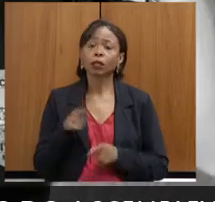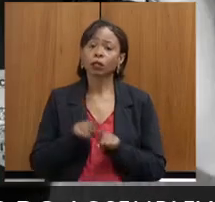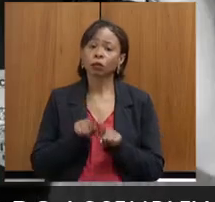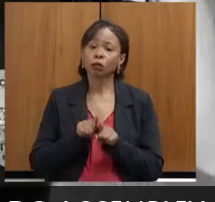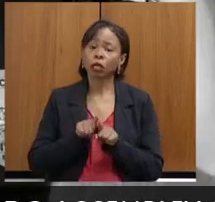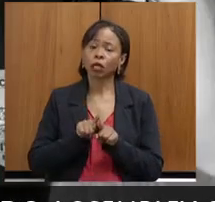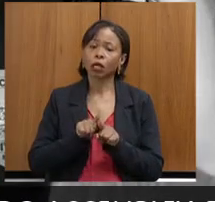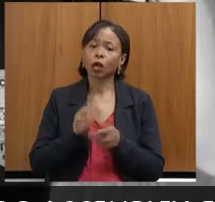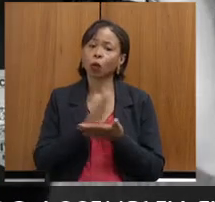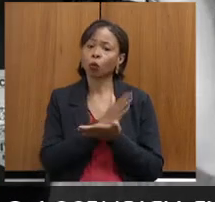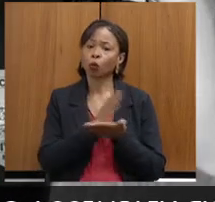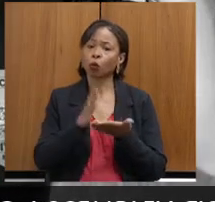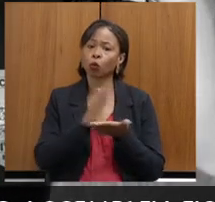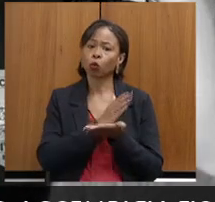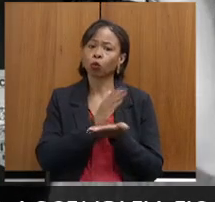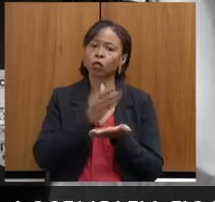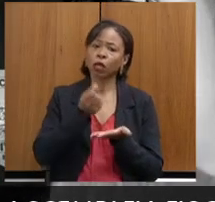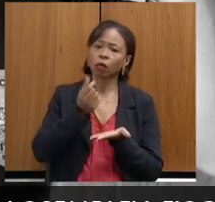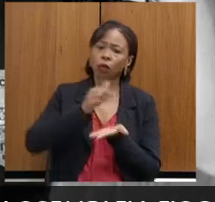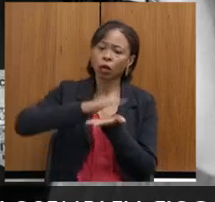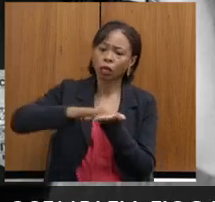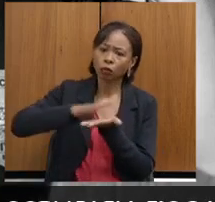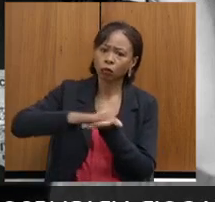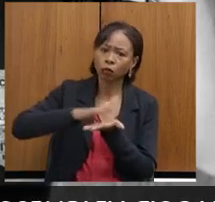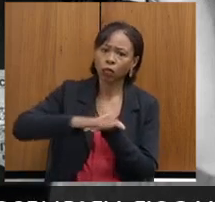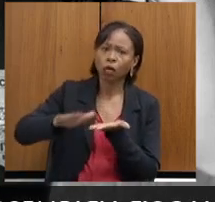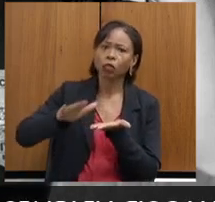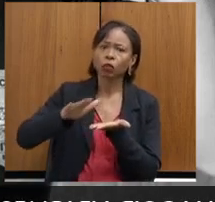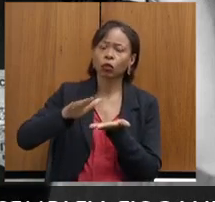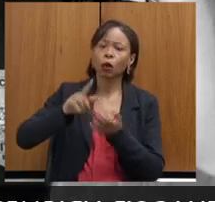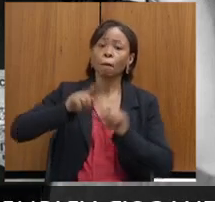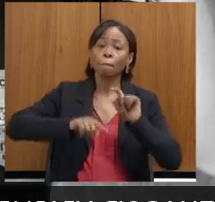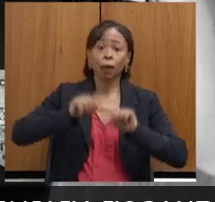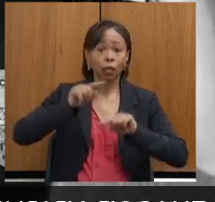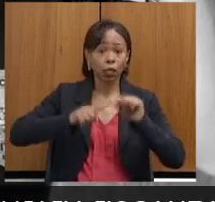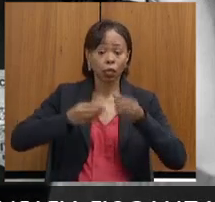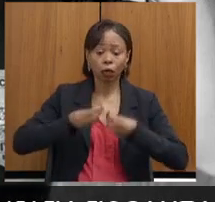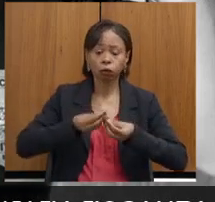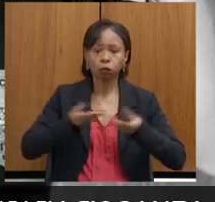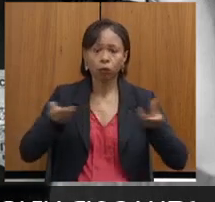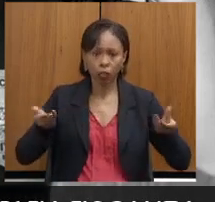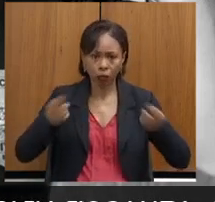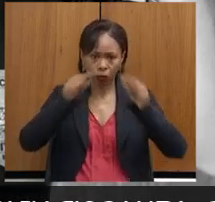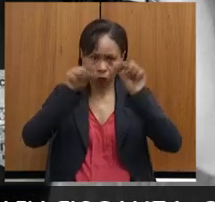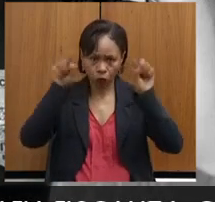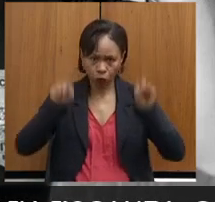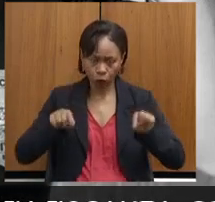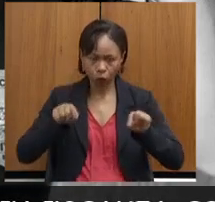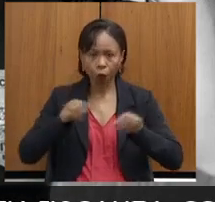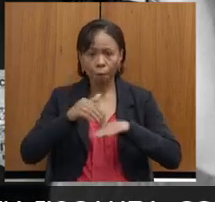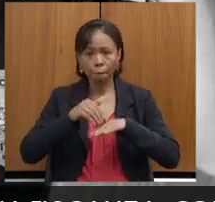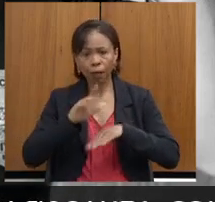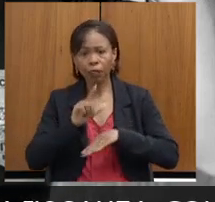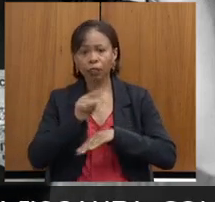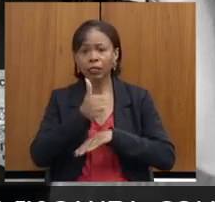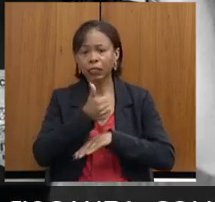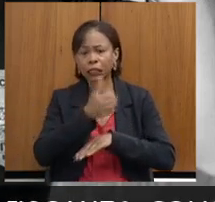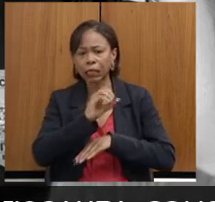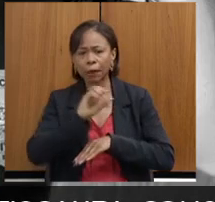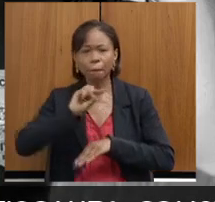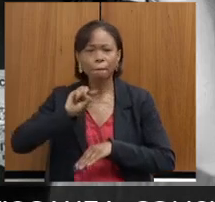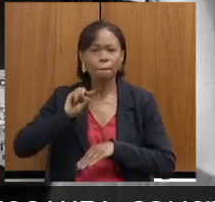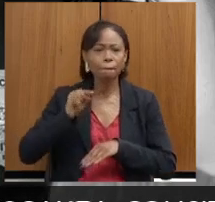investimentos algumas despesas né o materiais distribuídos aos servidores mais de 10 mil máscaras